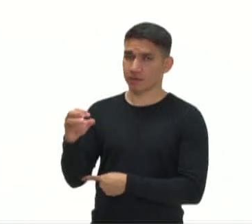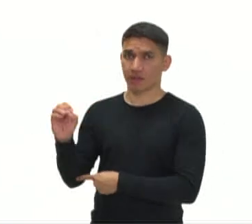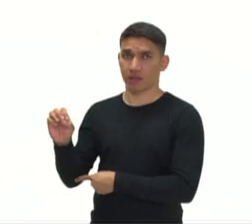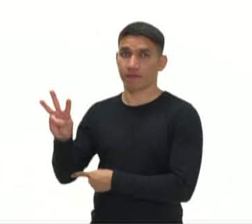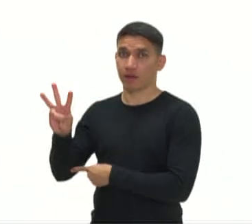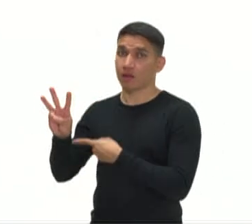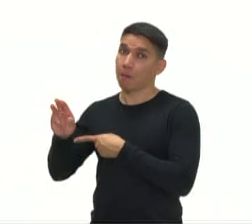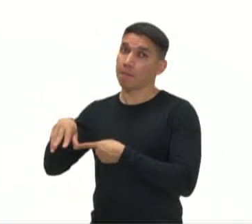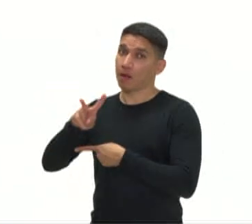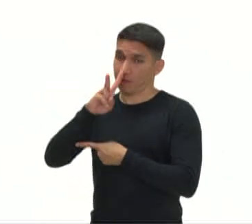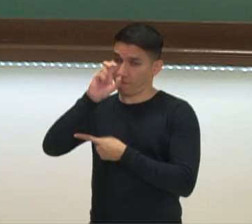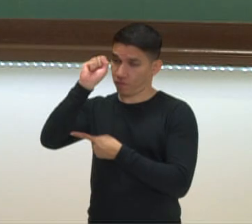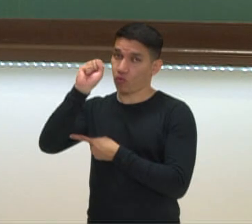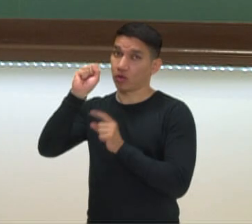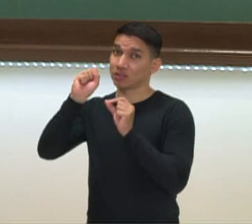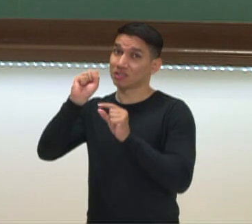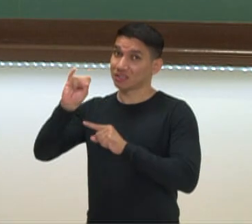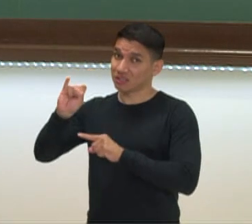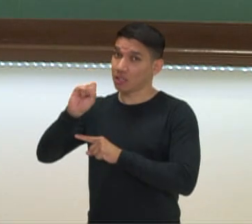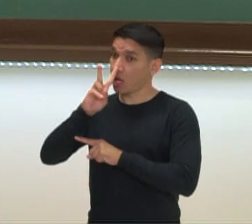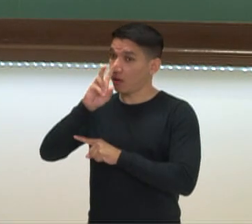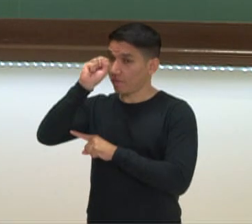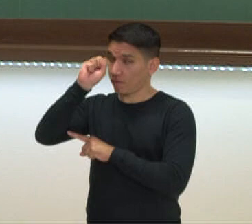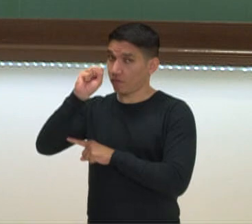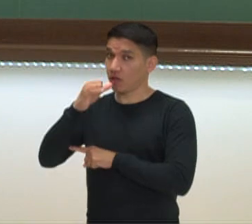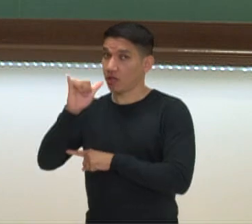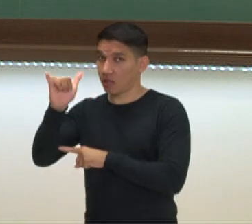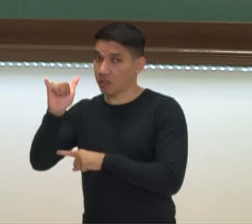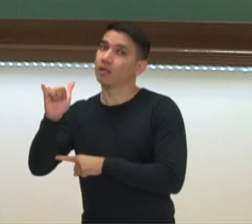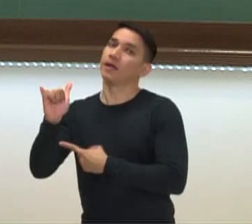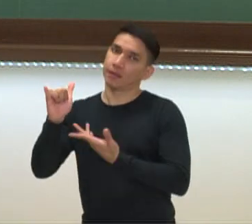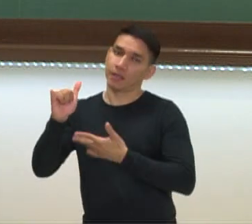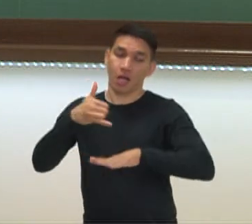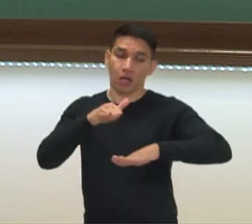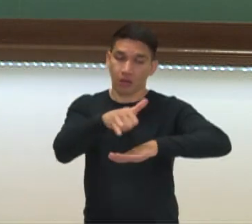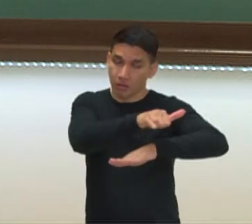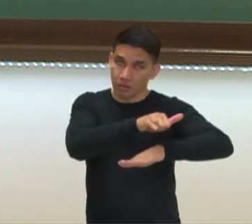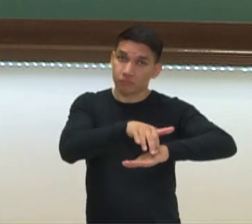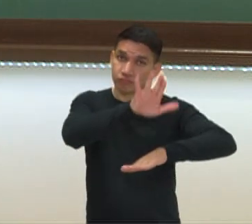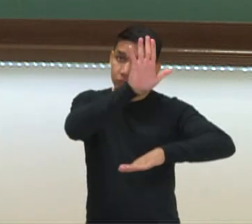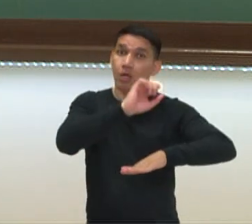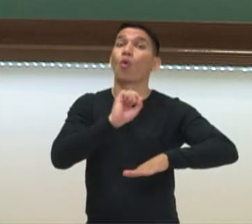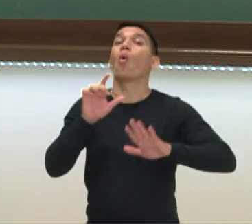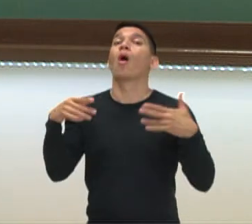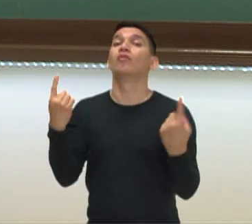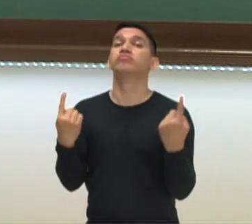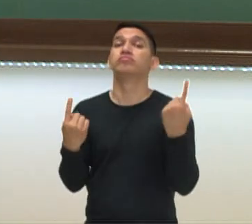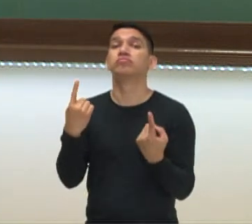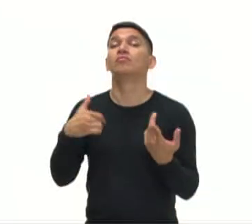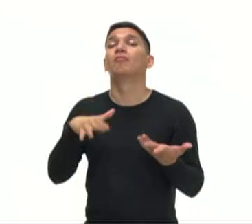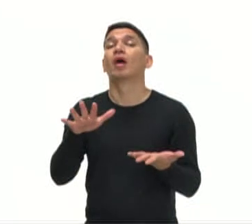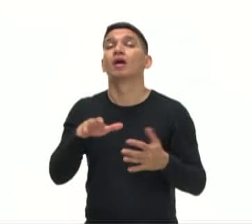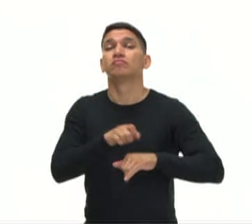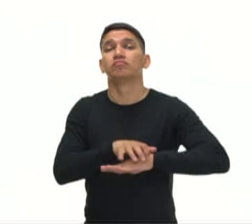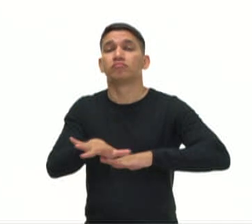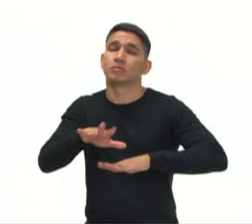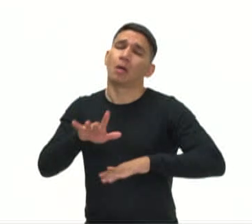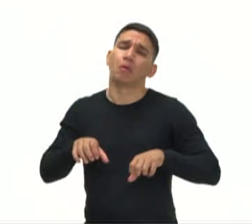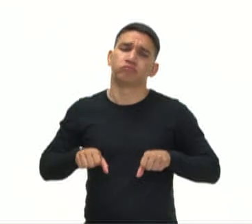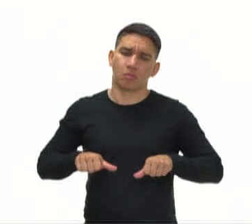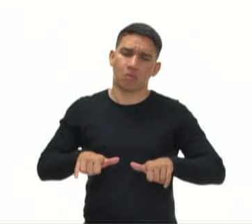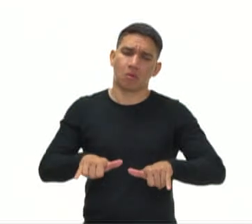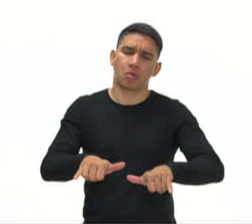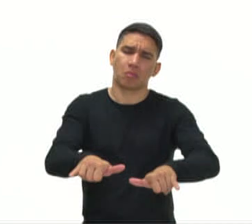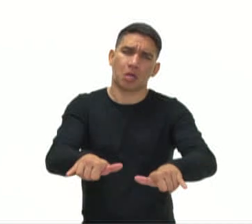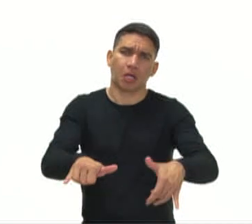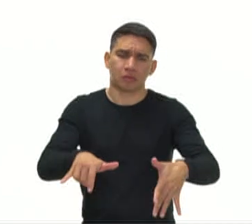micro-ondas. Se tem alta potência, alta corrente elétrica. Então, qual deles tem maior corrente elétrica? O cortador de grama.